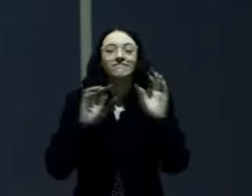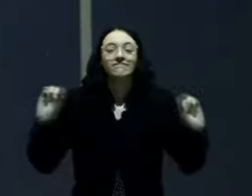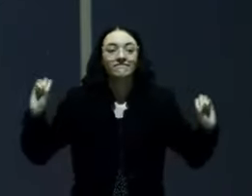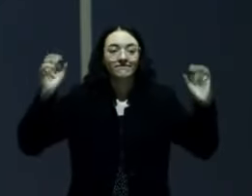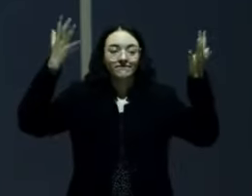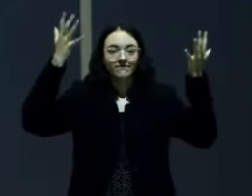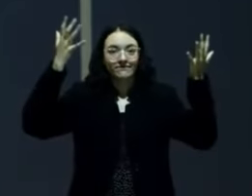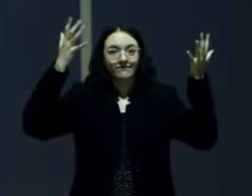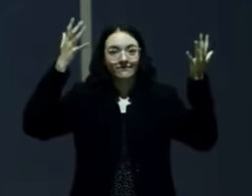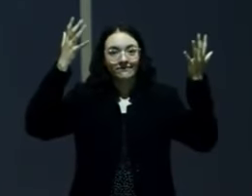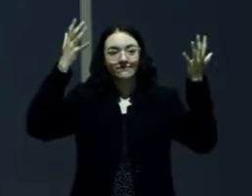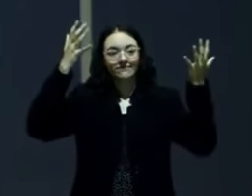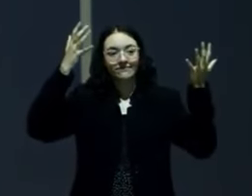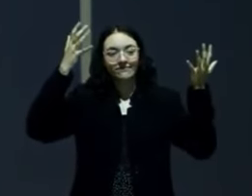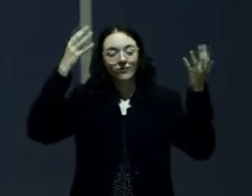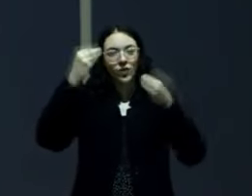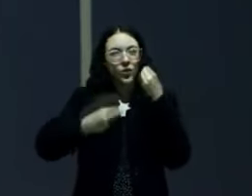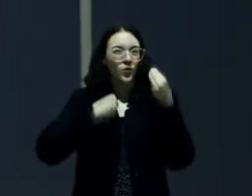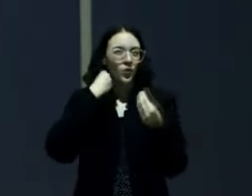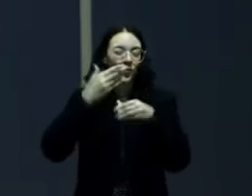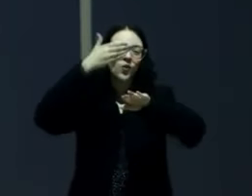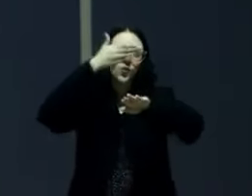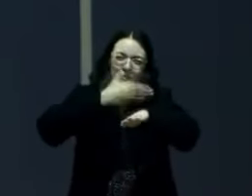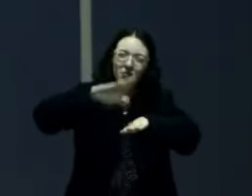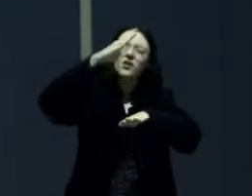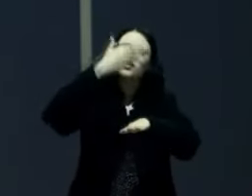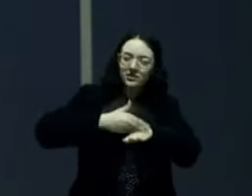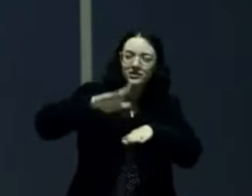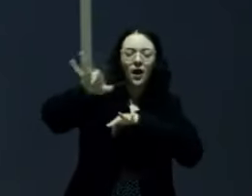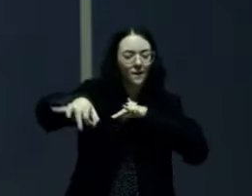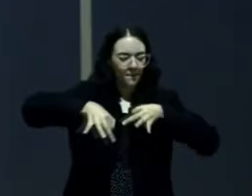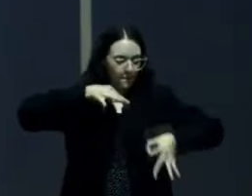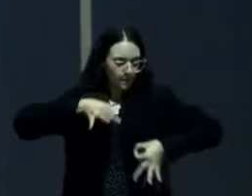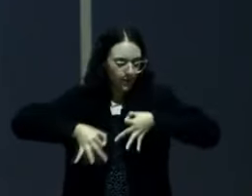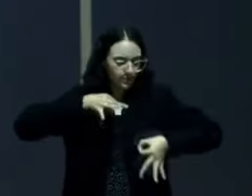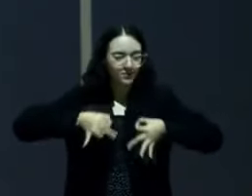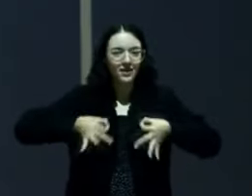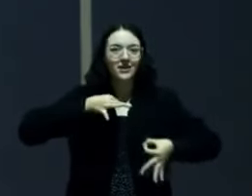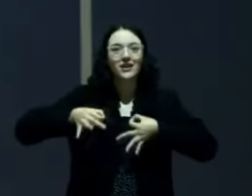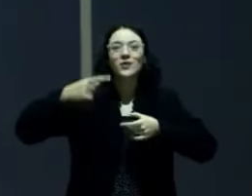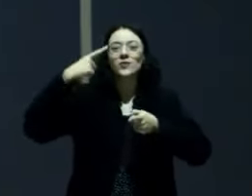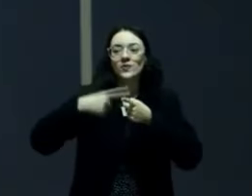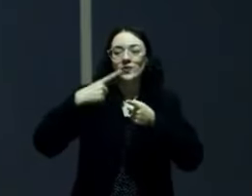Celebre como um ensaio, celebre como um preparo, porque vai